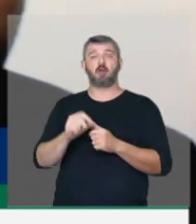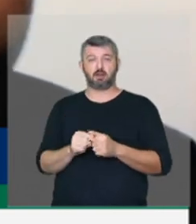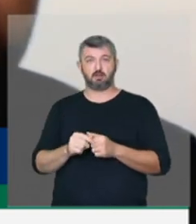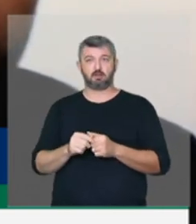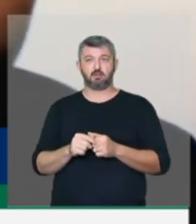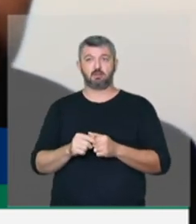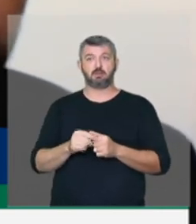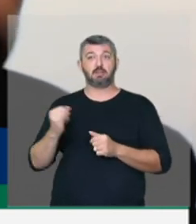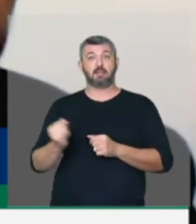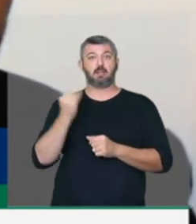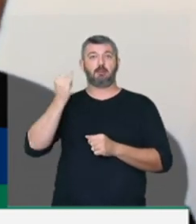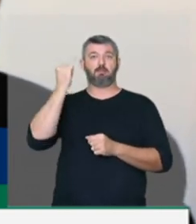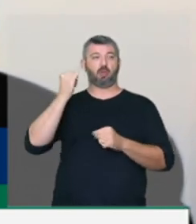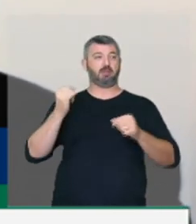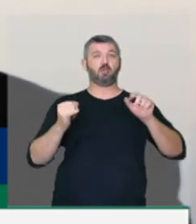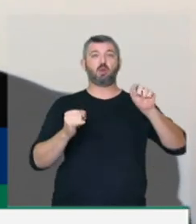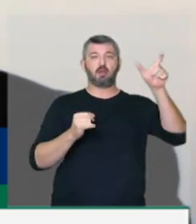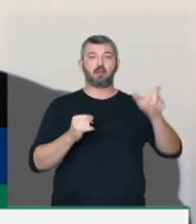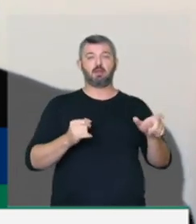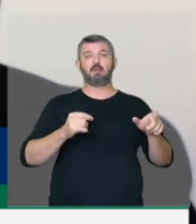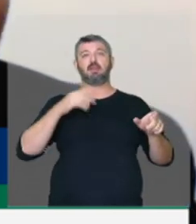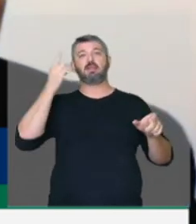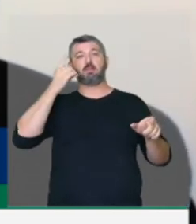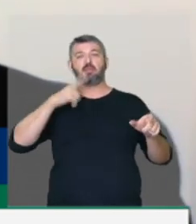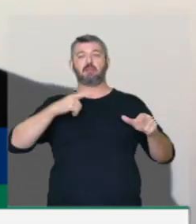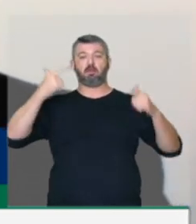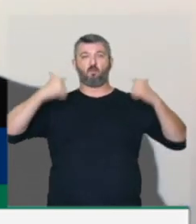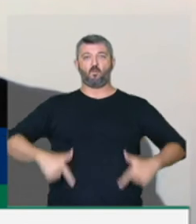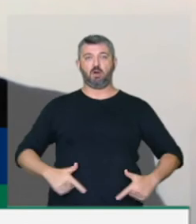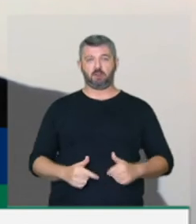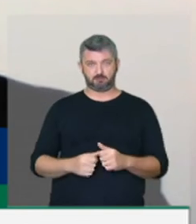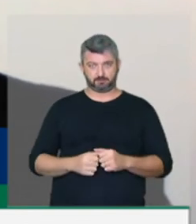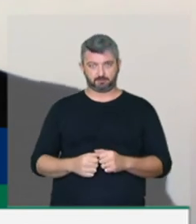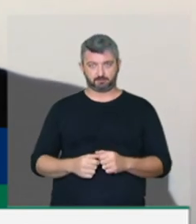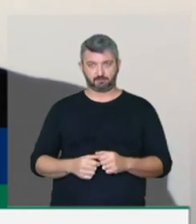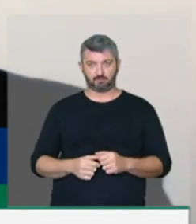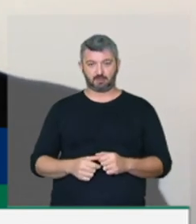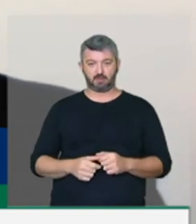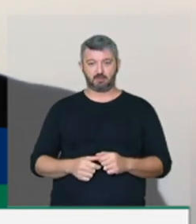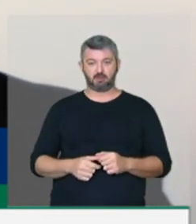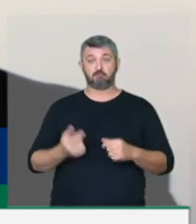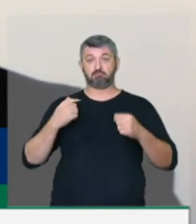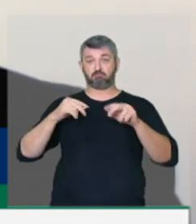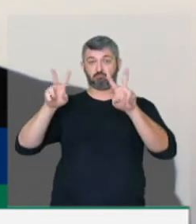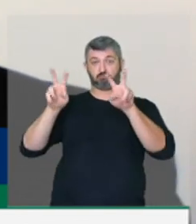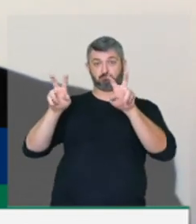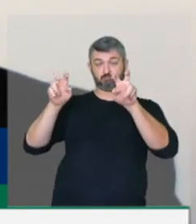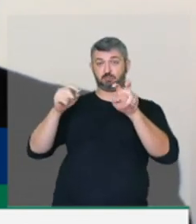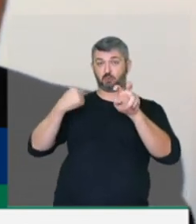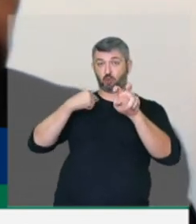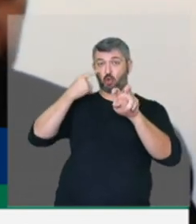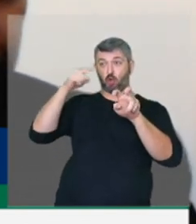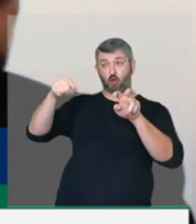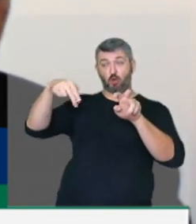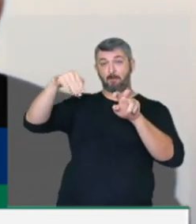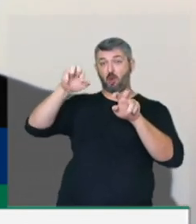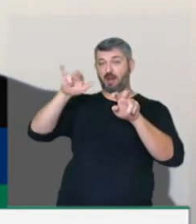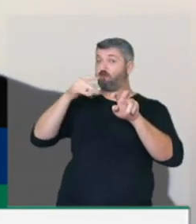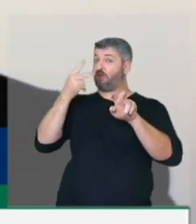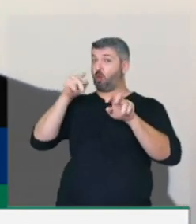sobre a importância da imunidade material. Nesse ponto, eu abro aspas para a fala do eminente